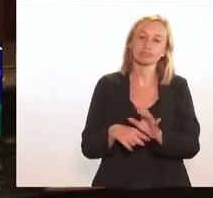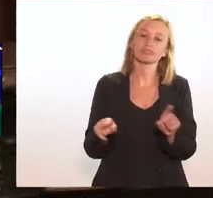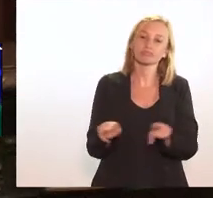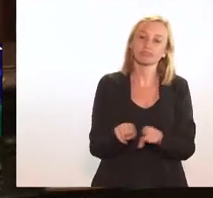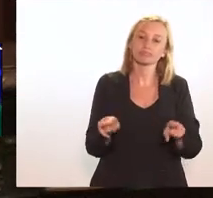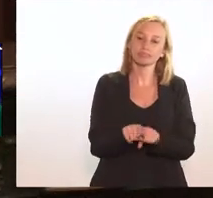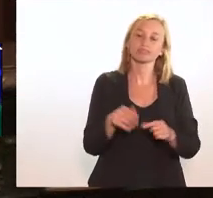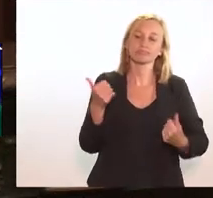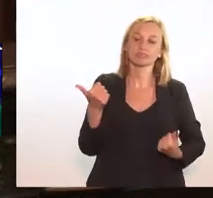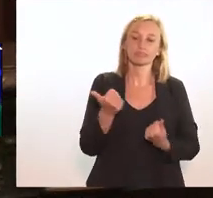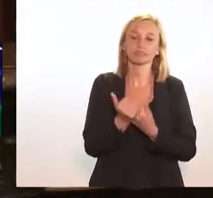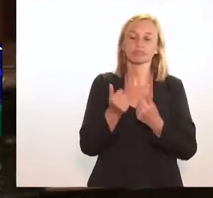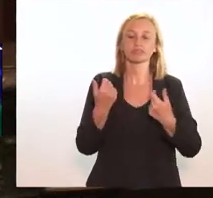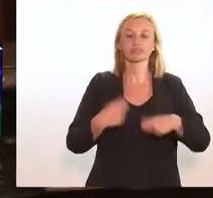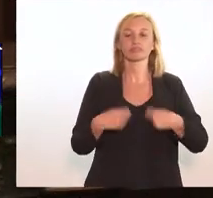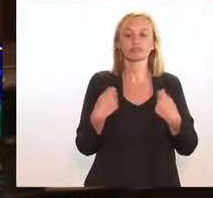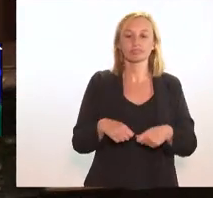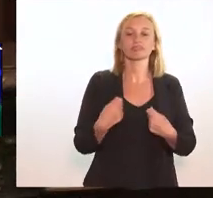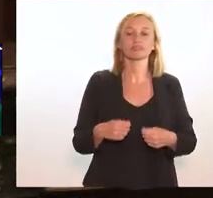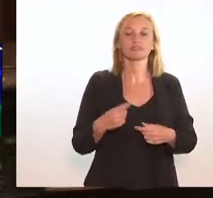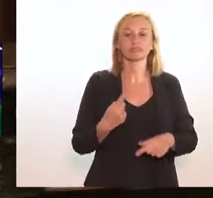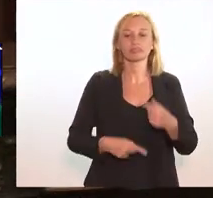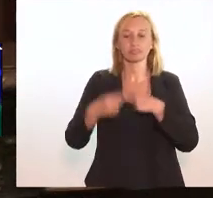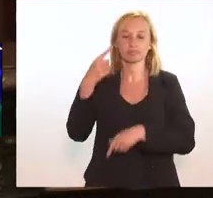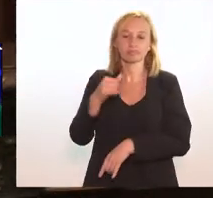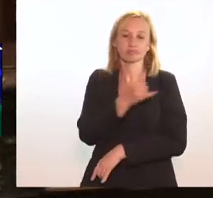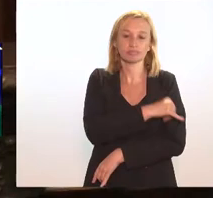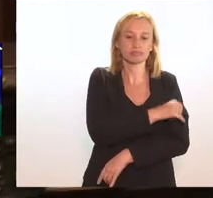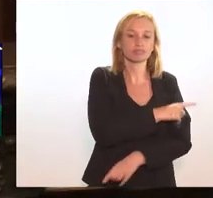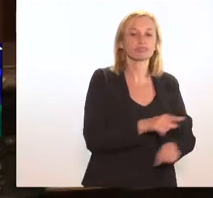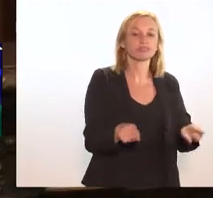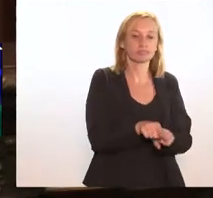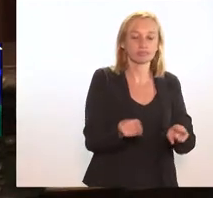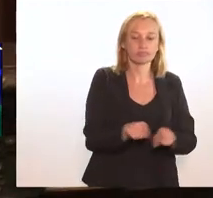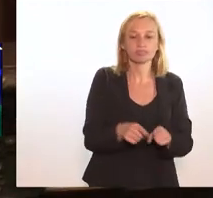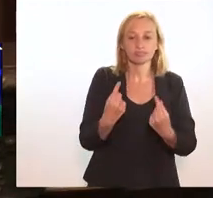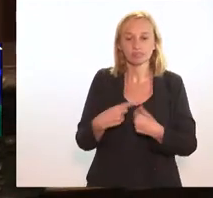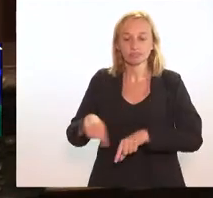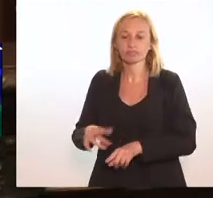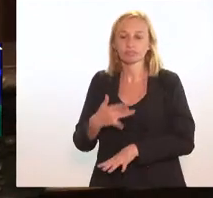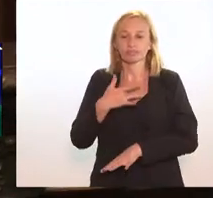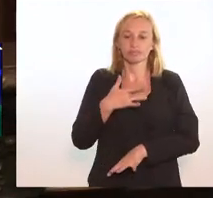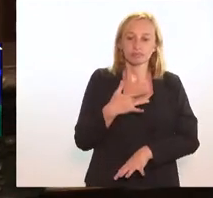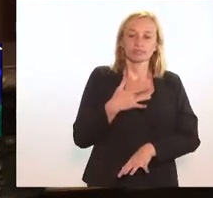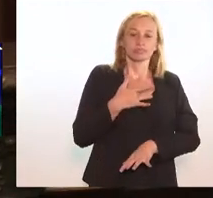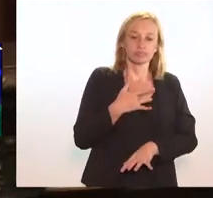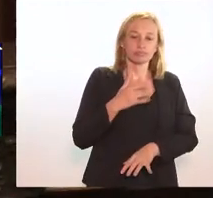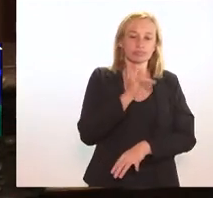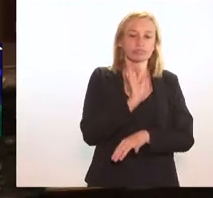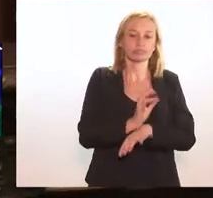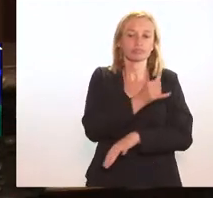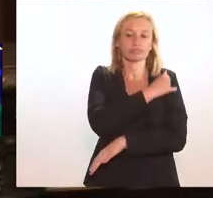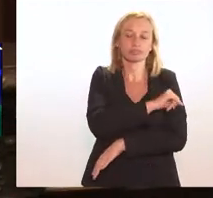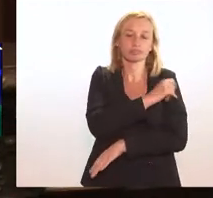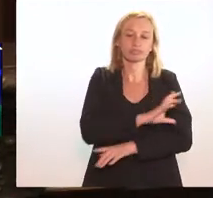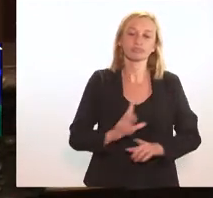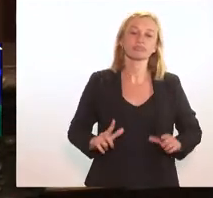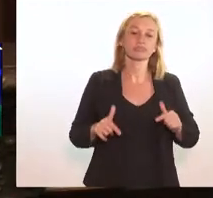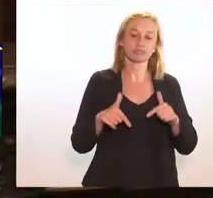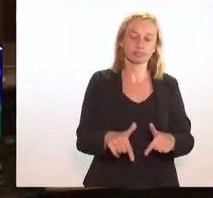suporte necessário, não só para o Supera Rio, mas o combate à tuberculose no estado do Rio de Janeiro. São